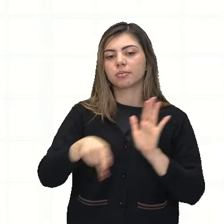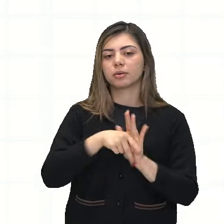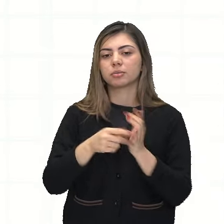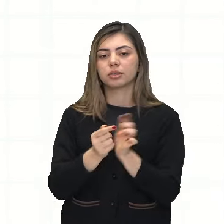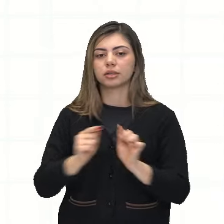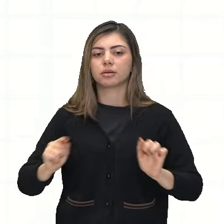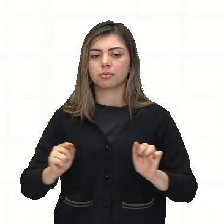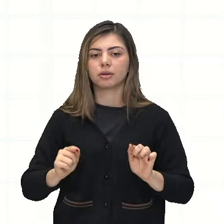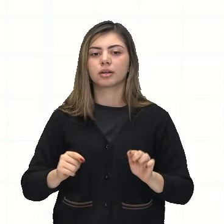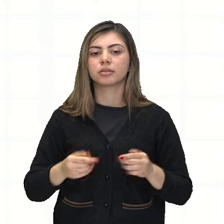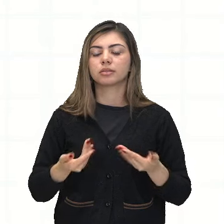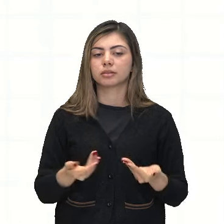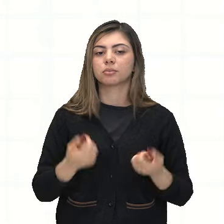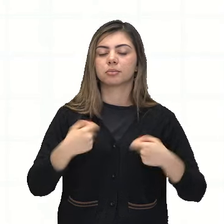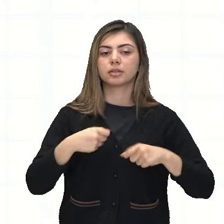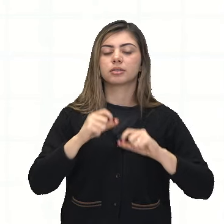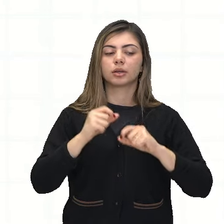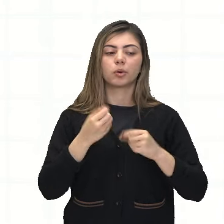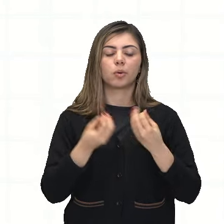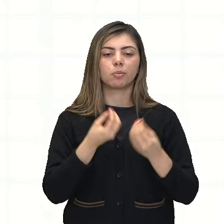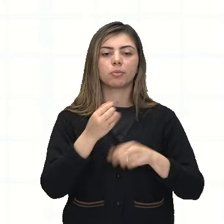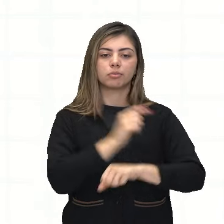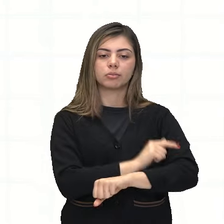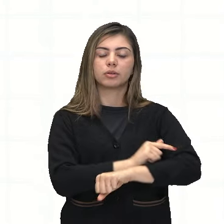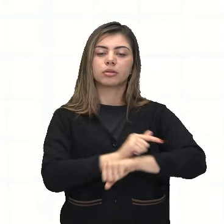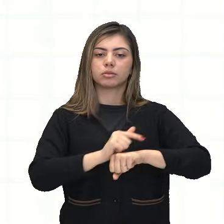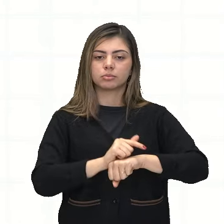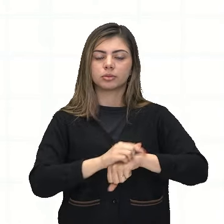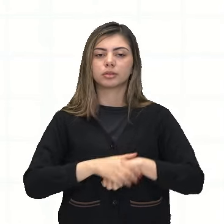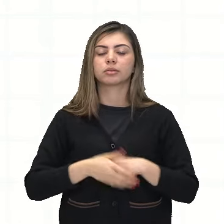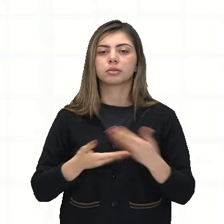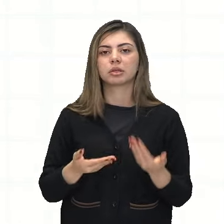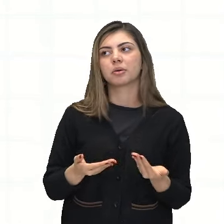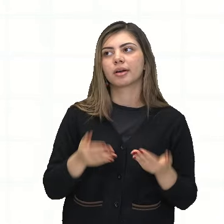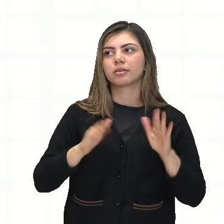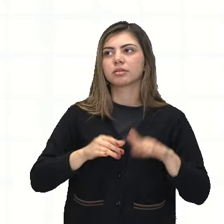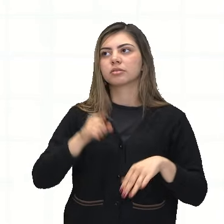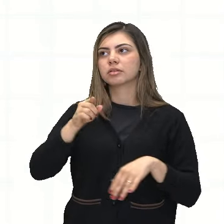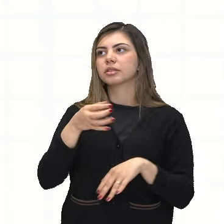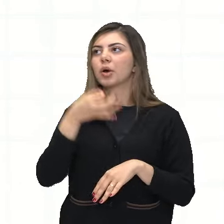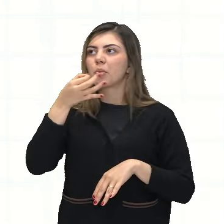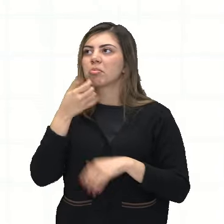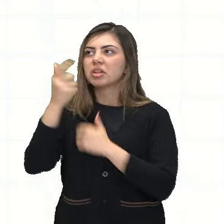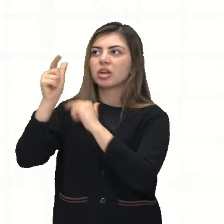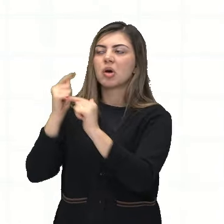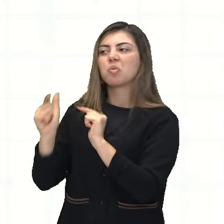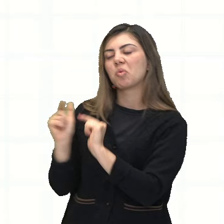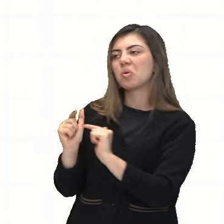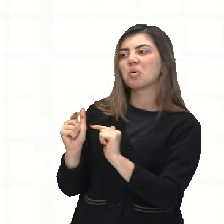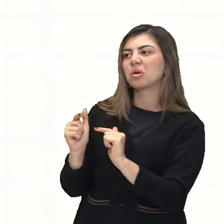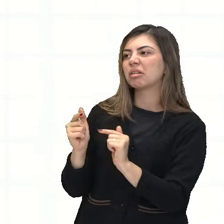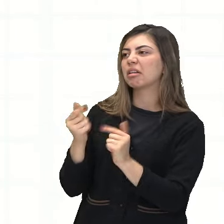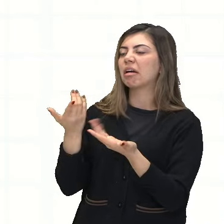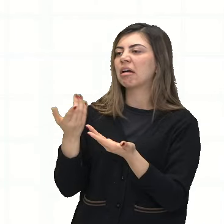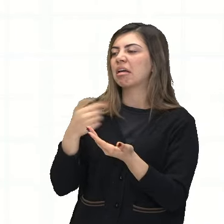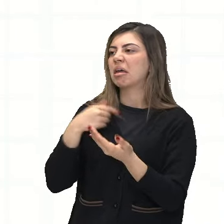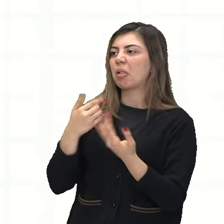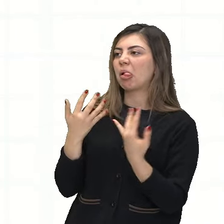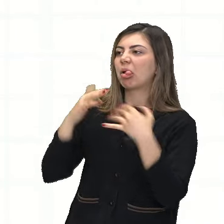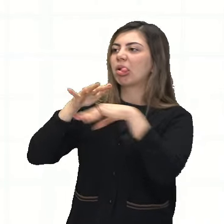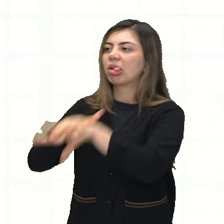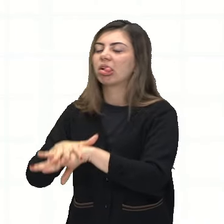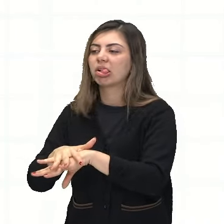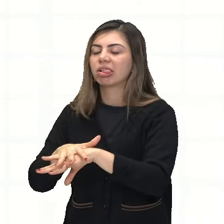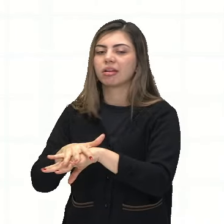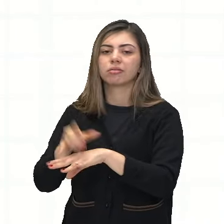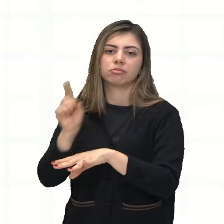tom formal e respeitoso também não é bom você querer invalidar outras opiniões eh xingando ou trazendo